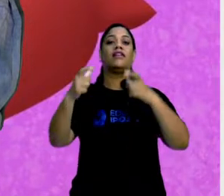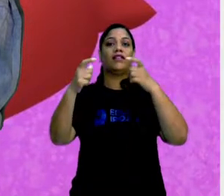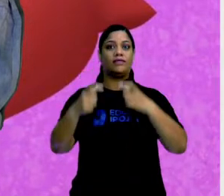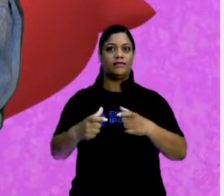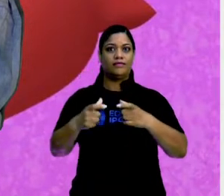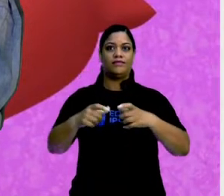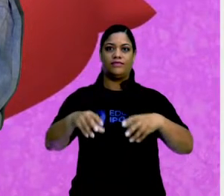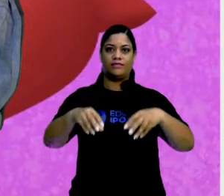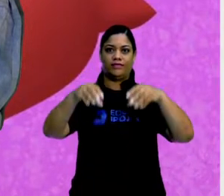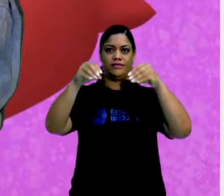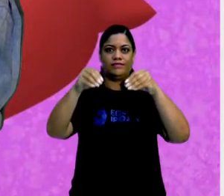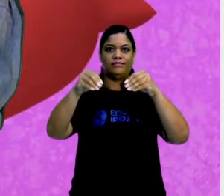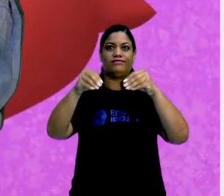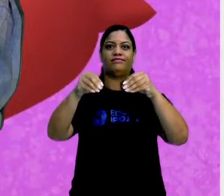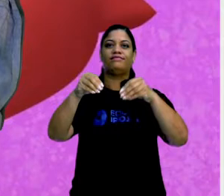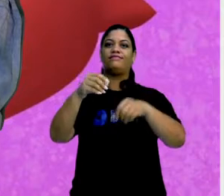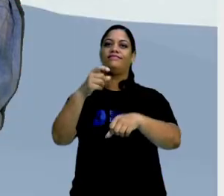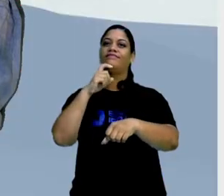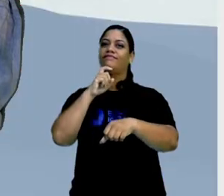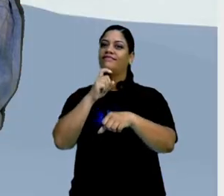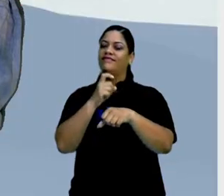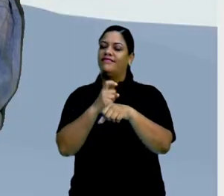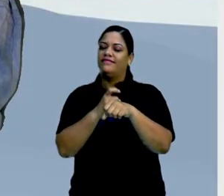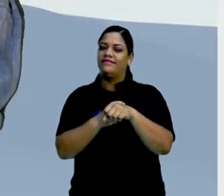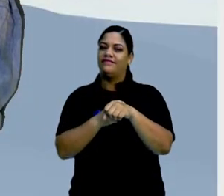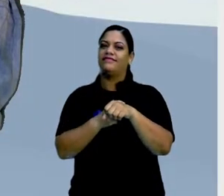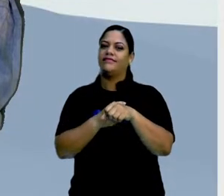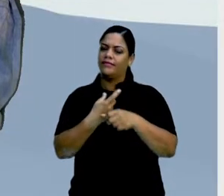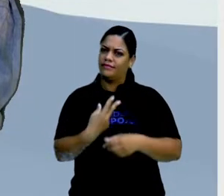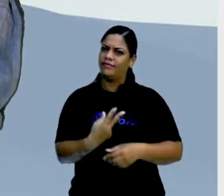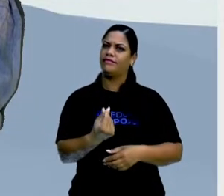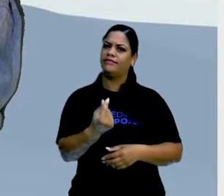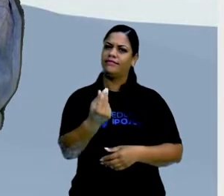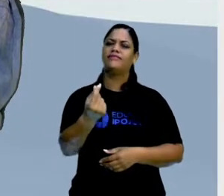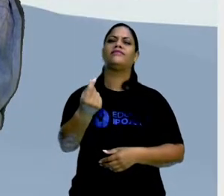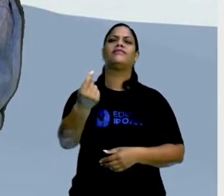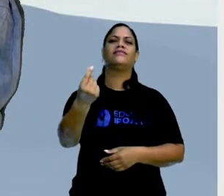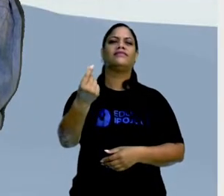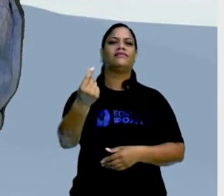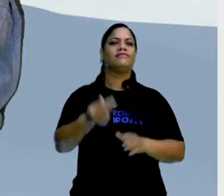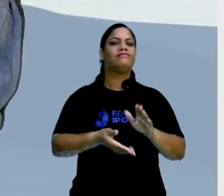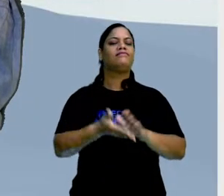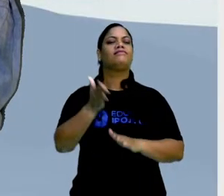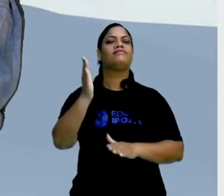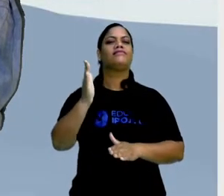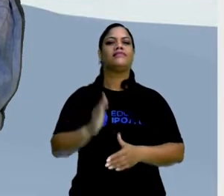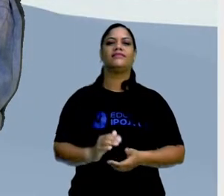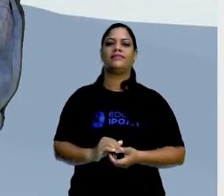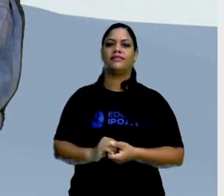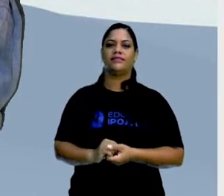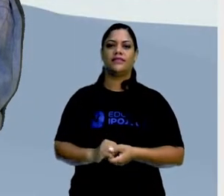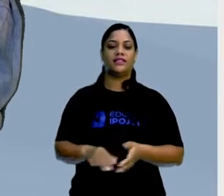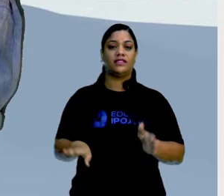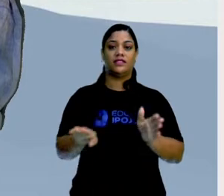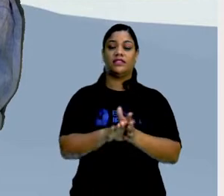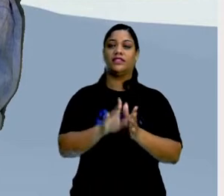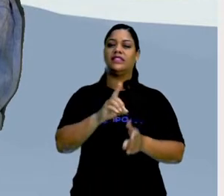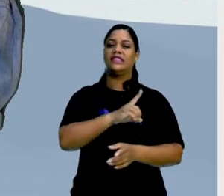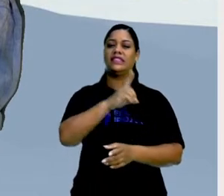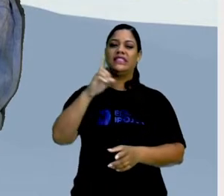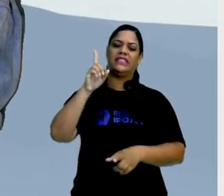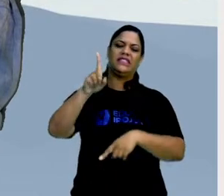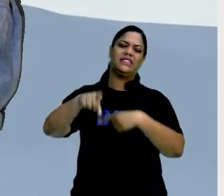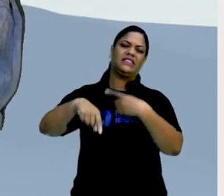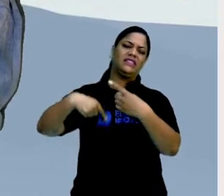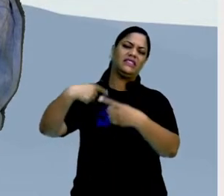castelo de gelo. E a menina seguiu a viagem. Chegou, ó, de muitos dias de